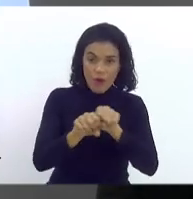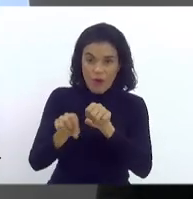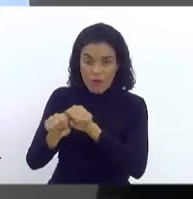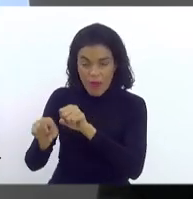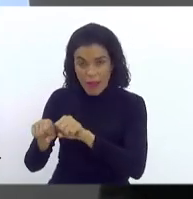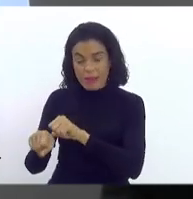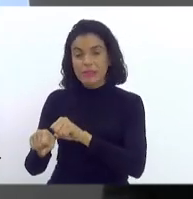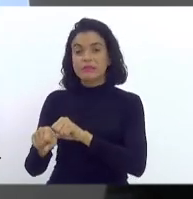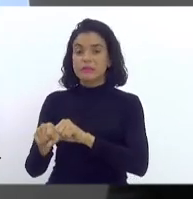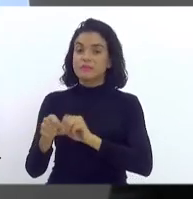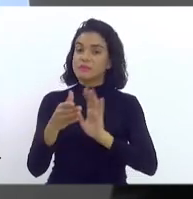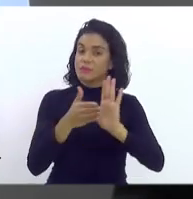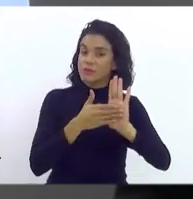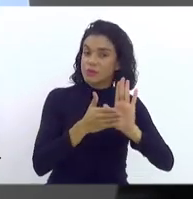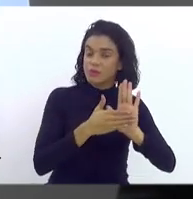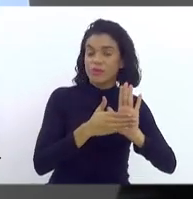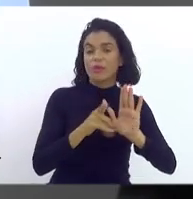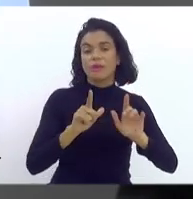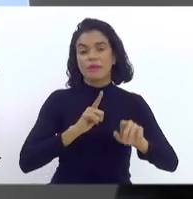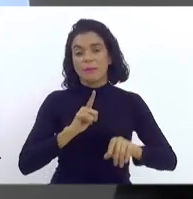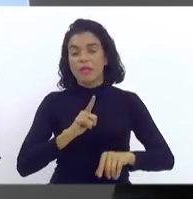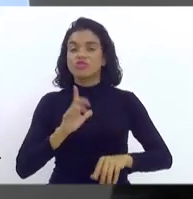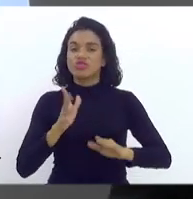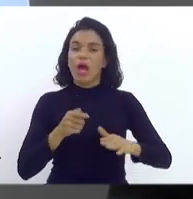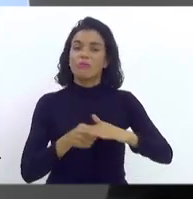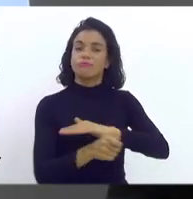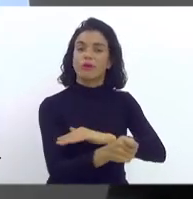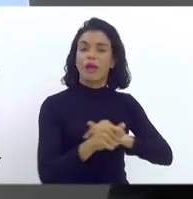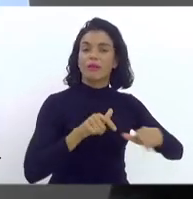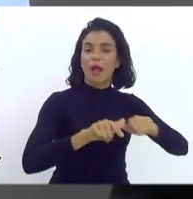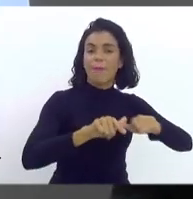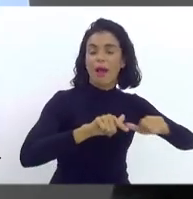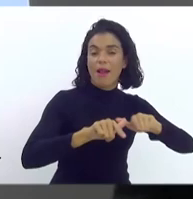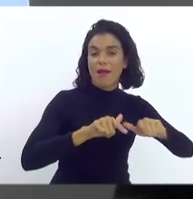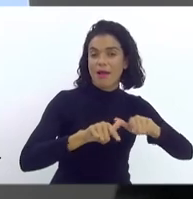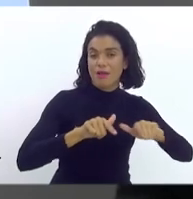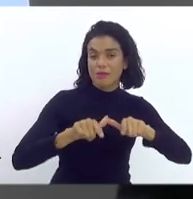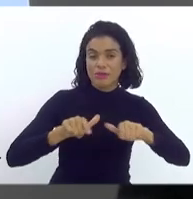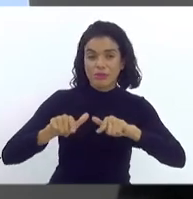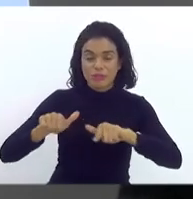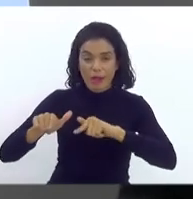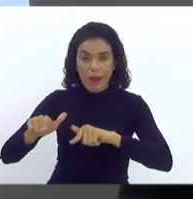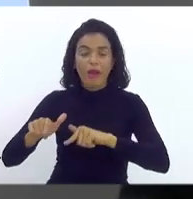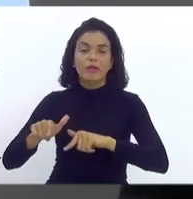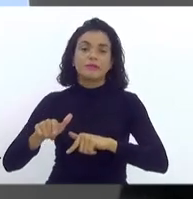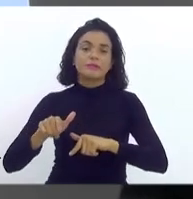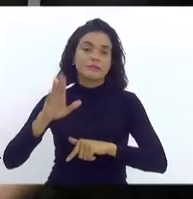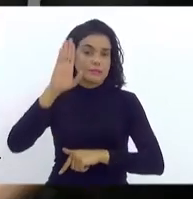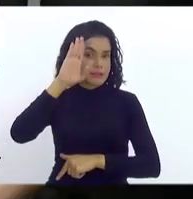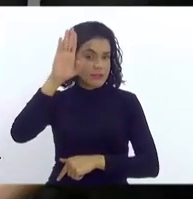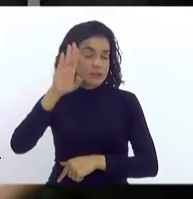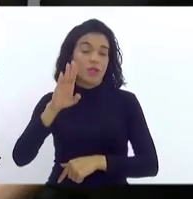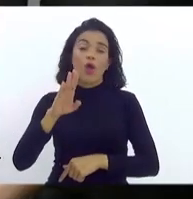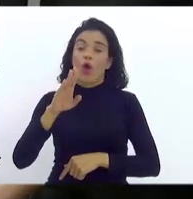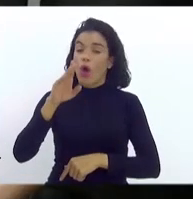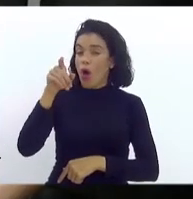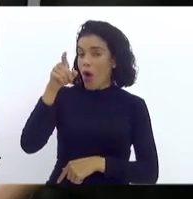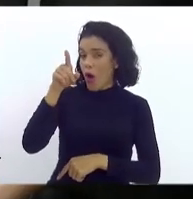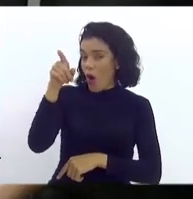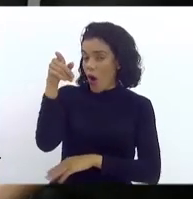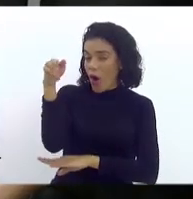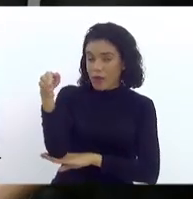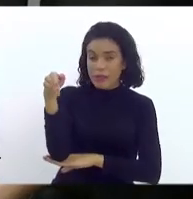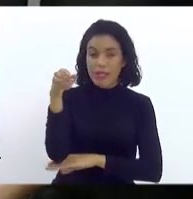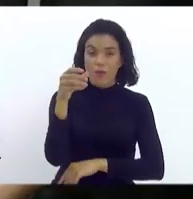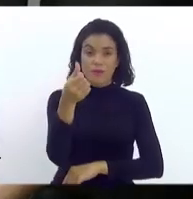por esse projeto, eles estão empregados inclusive no Hotel Seis Estrelas, em São